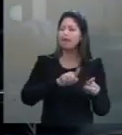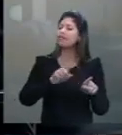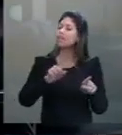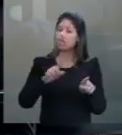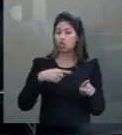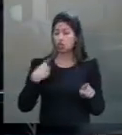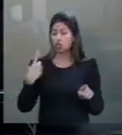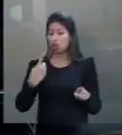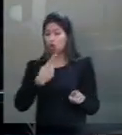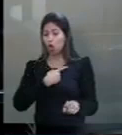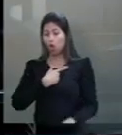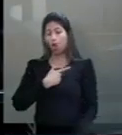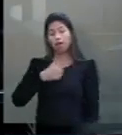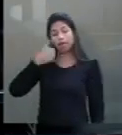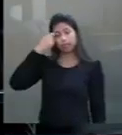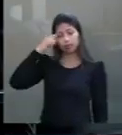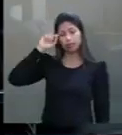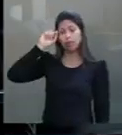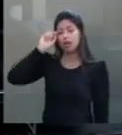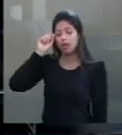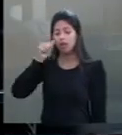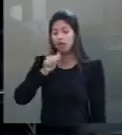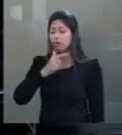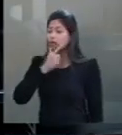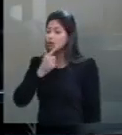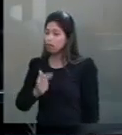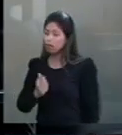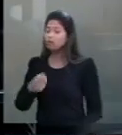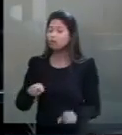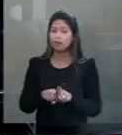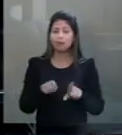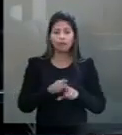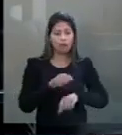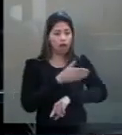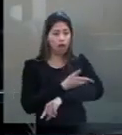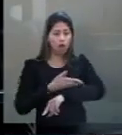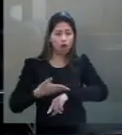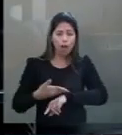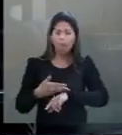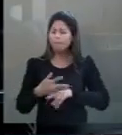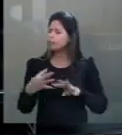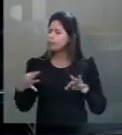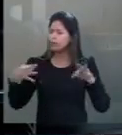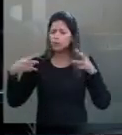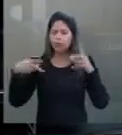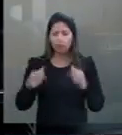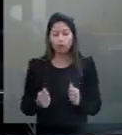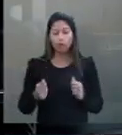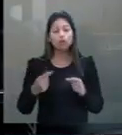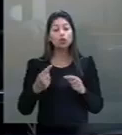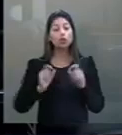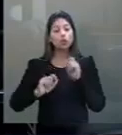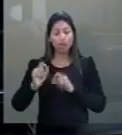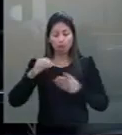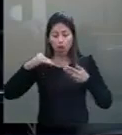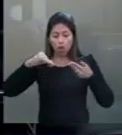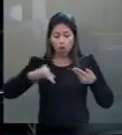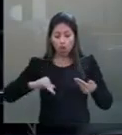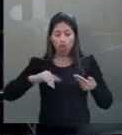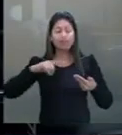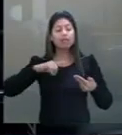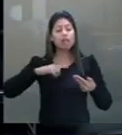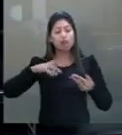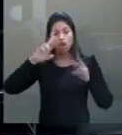negros e negras, brancos e brancas. O Congresso tem a sua responsabilidade. O Senado